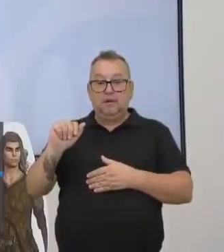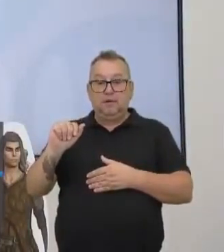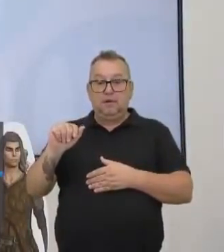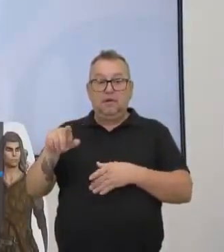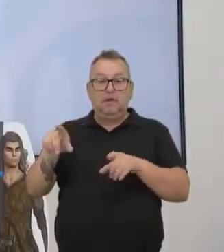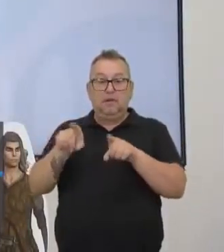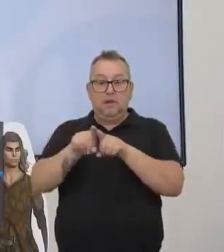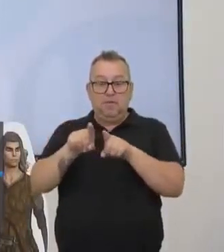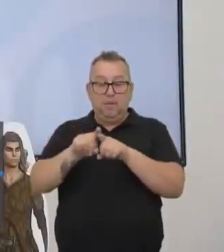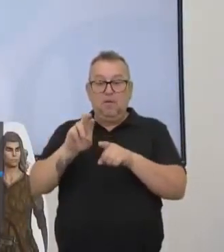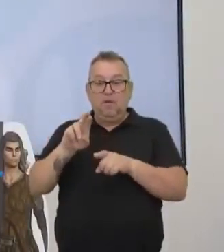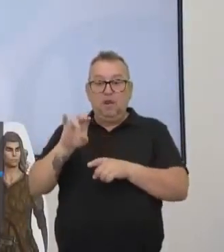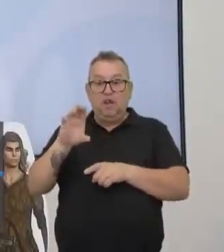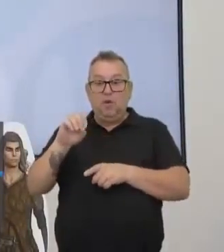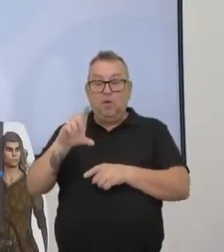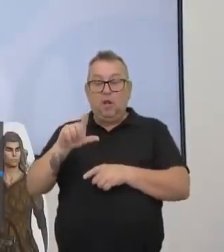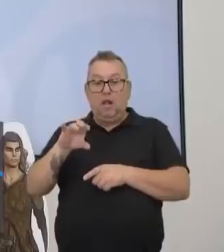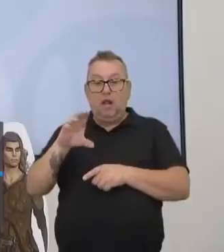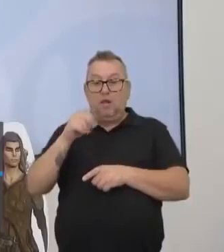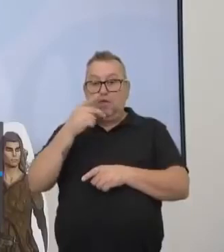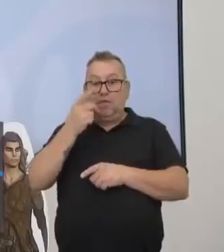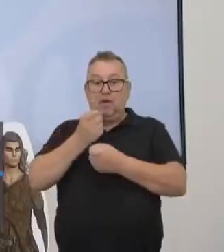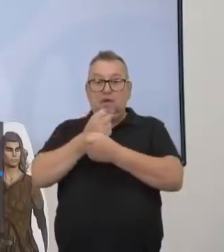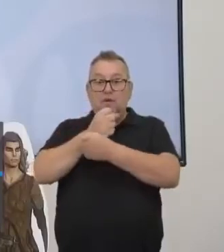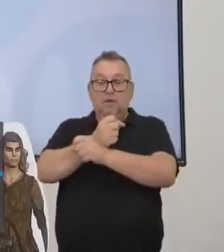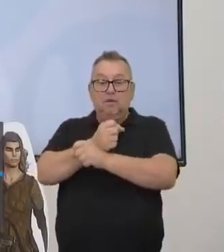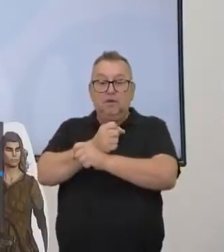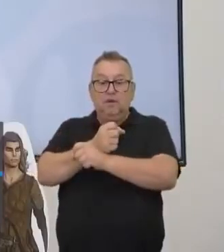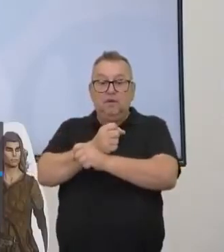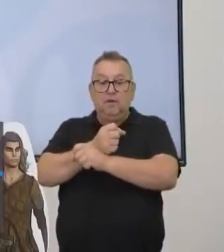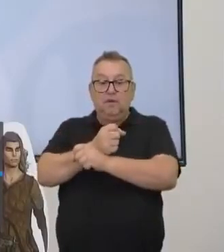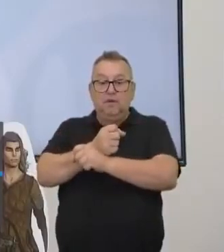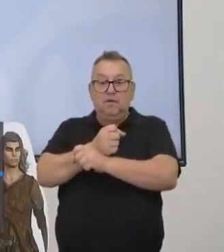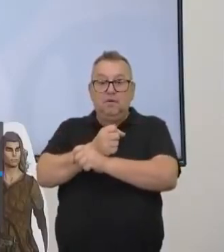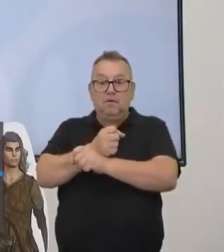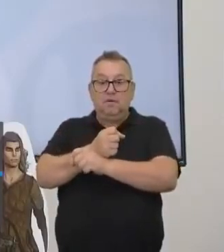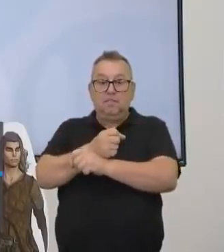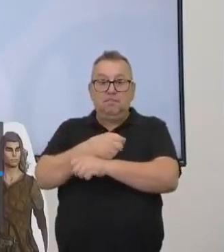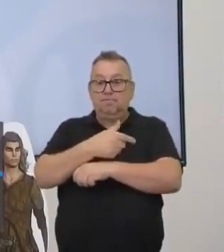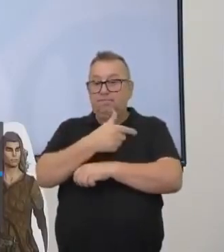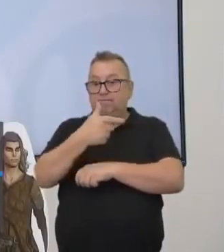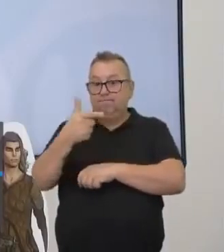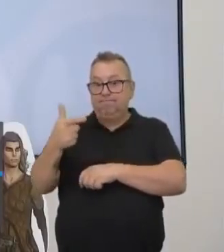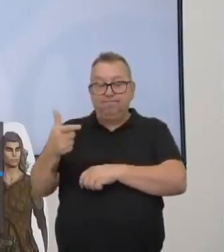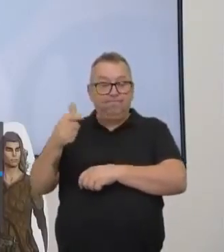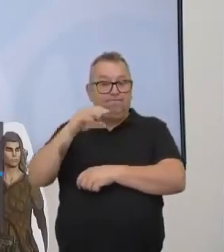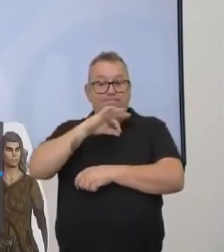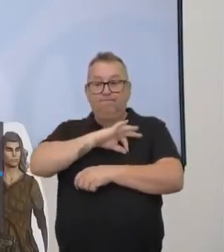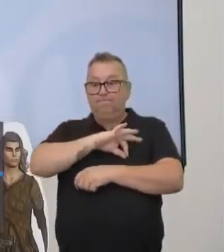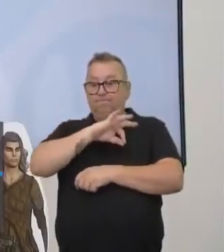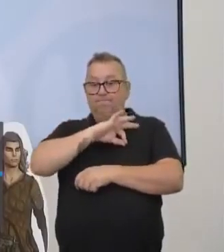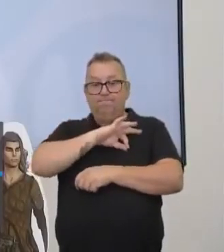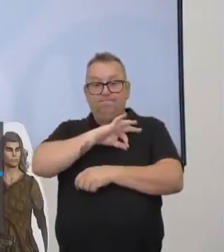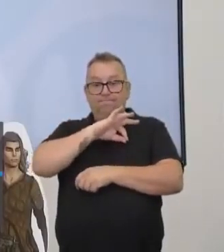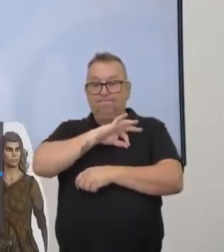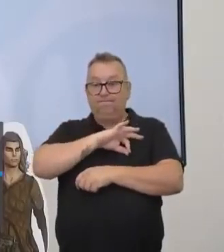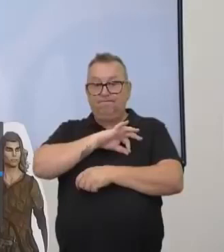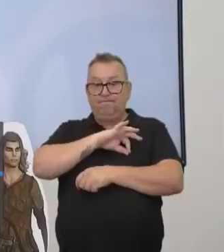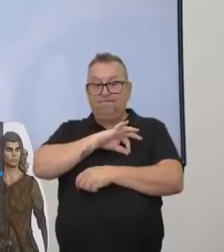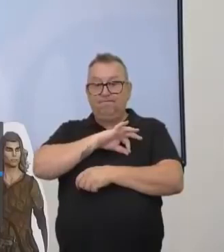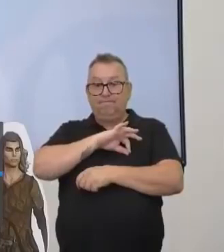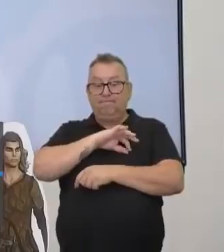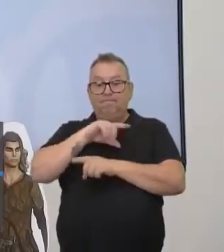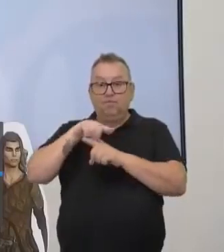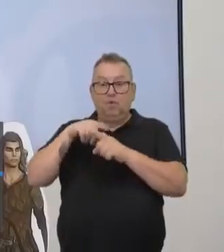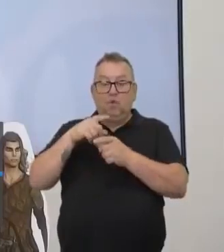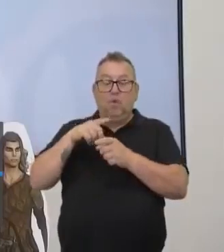de Rio Claro. Ela disse assim, ó, a escravidão não tinha remuneração. Normalmente, prisioneiros de guerra